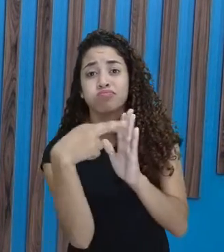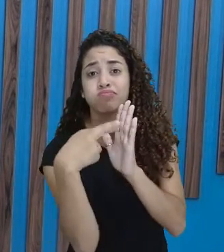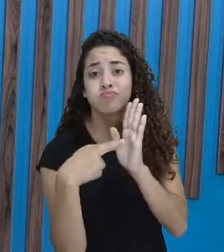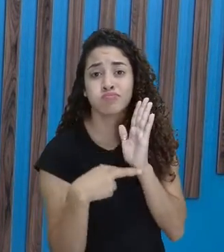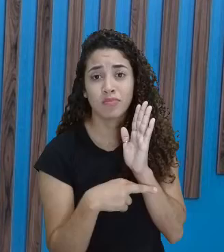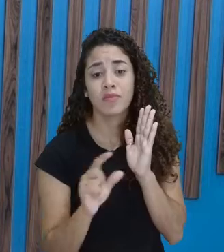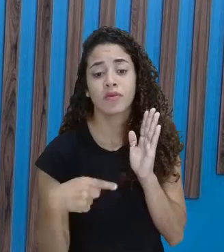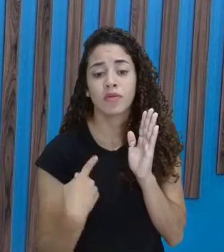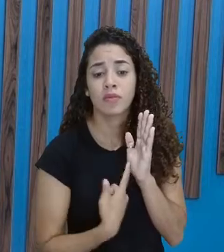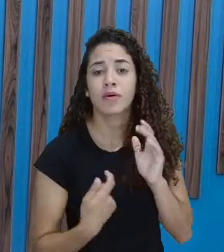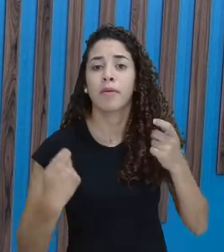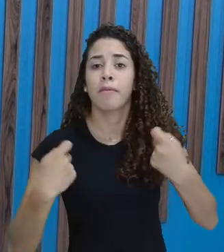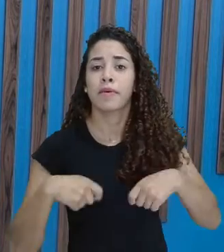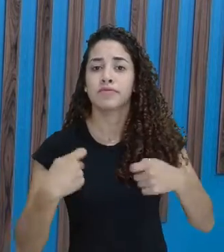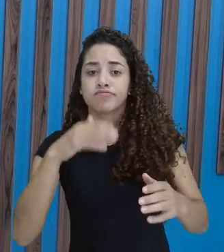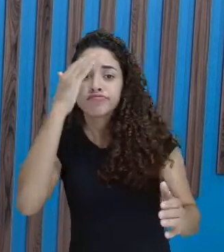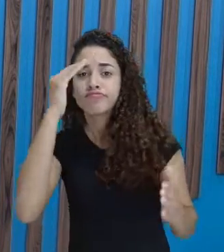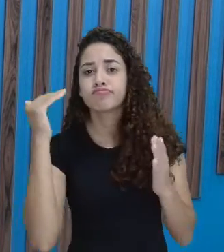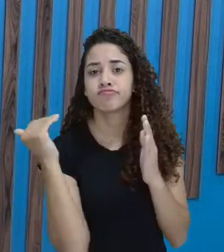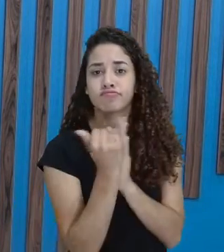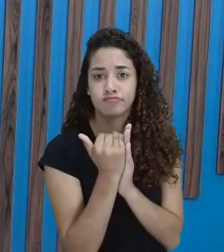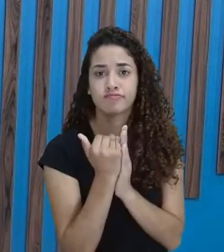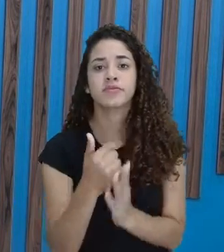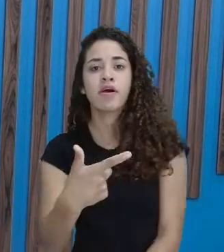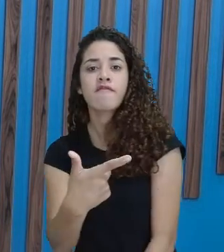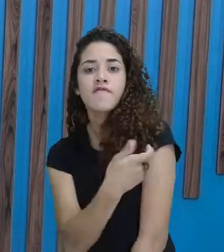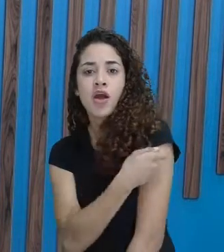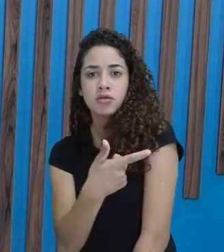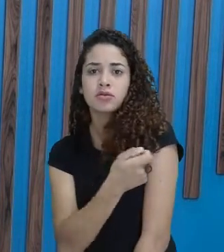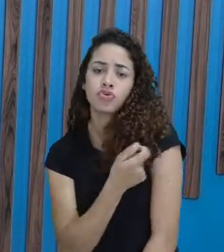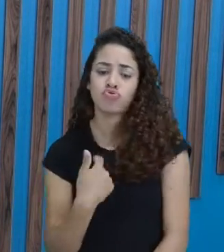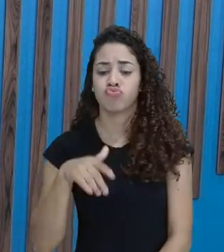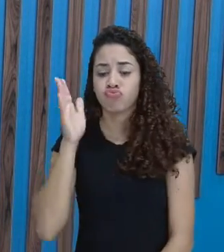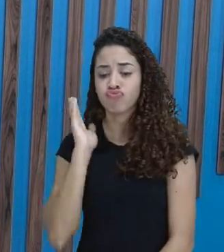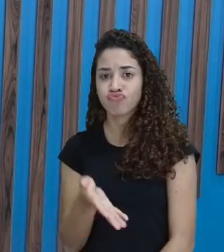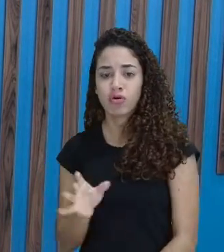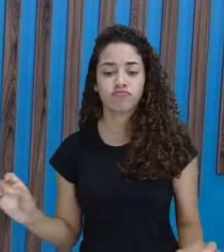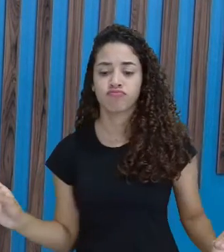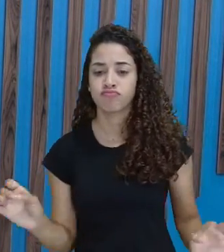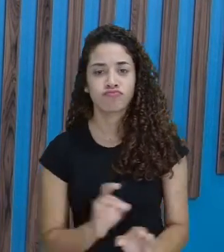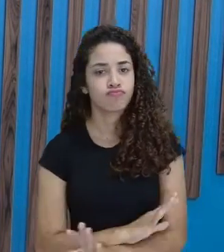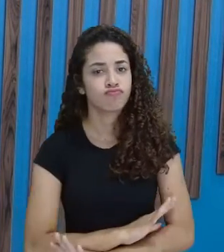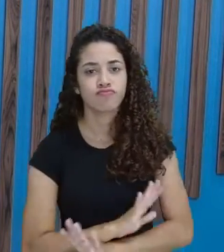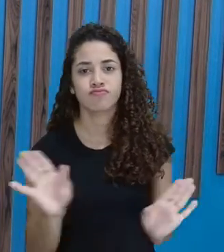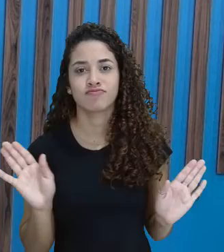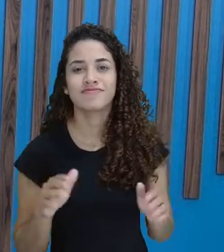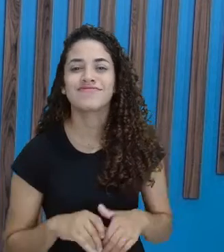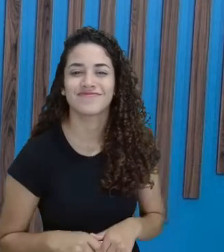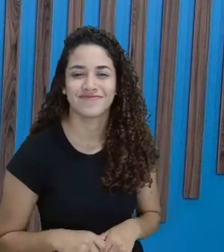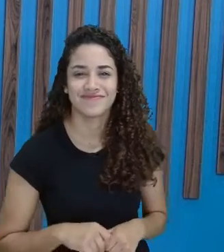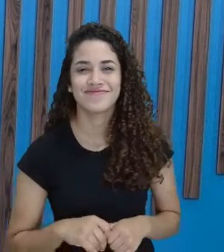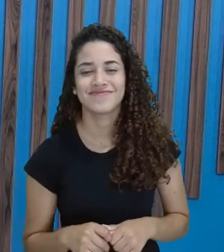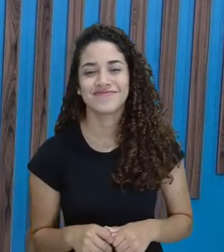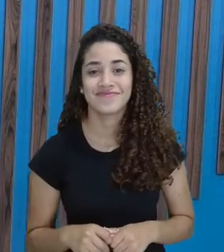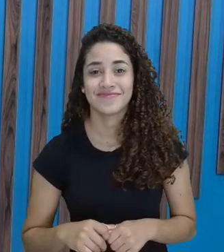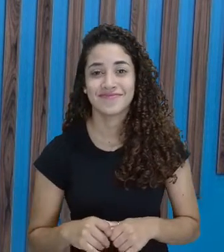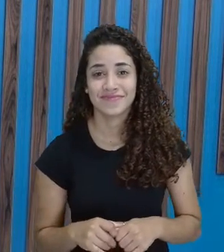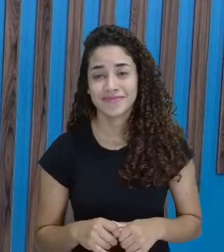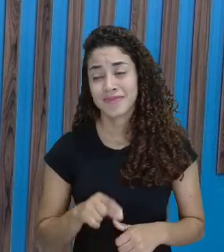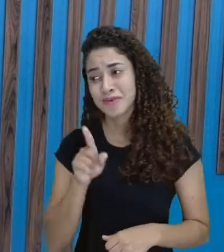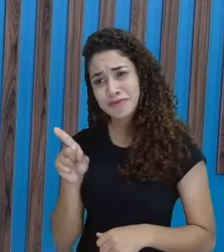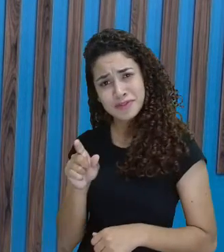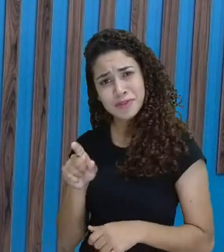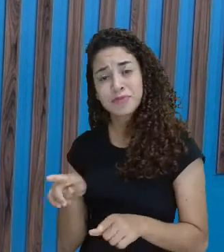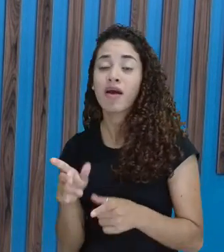gente teve que fazer. As nossas vacinações. Eu já tomei as vacinas todas. Estou com meu cartão de vacinação completo. E a